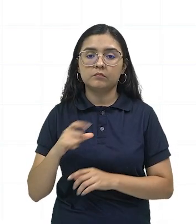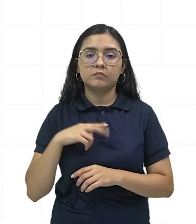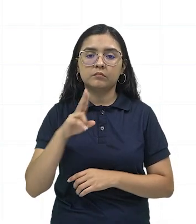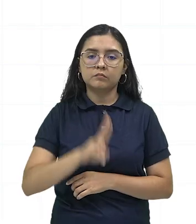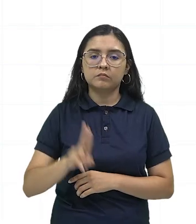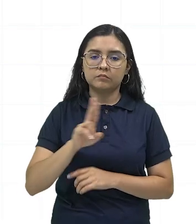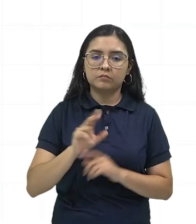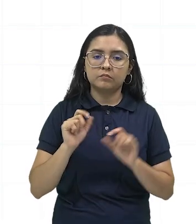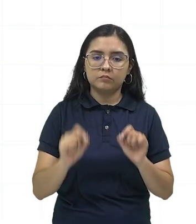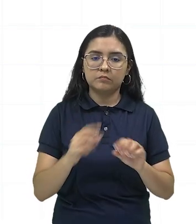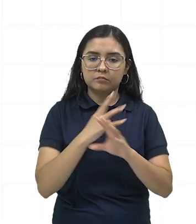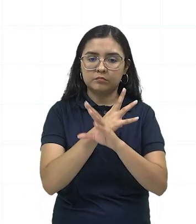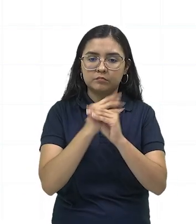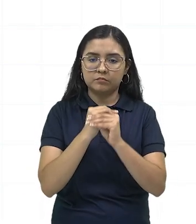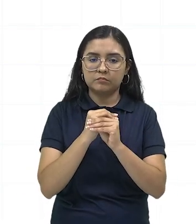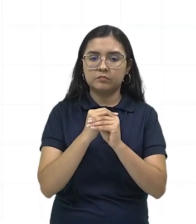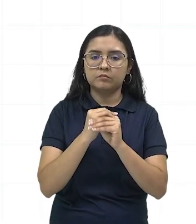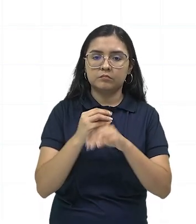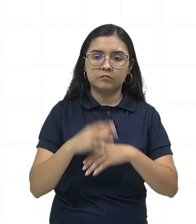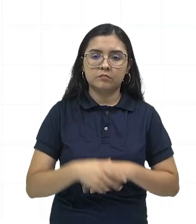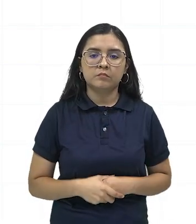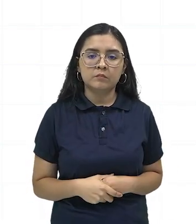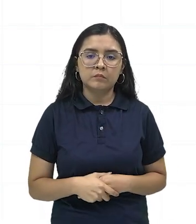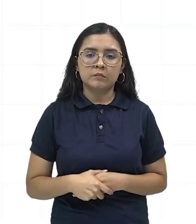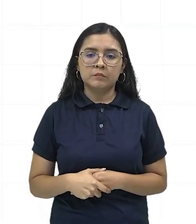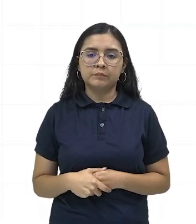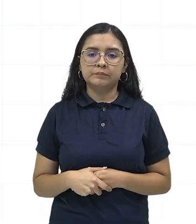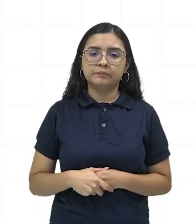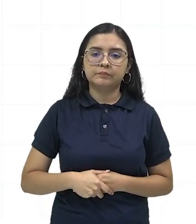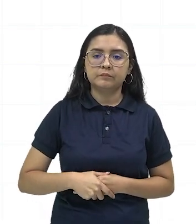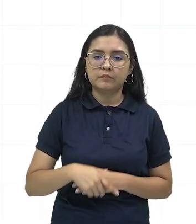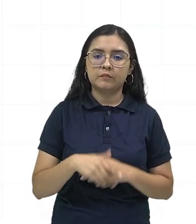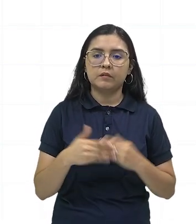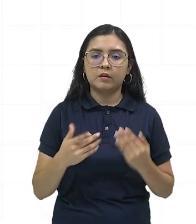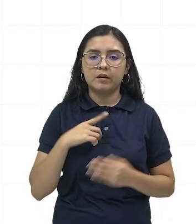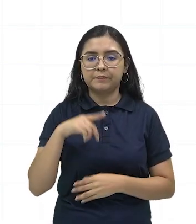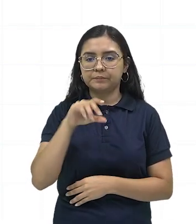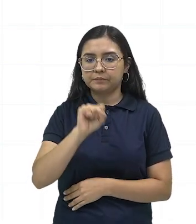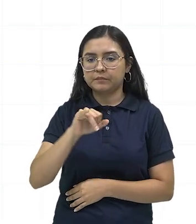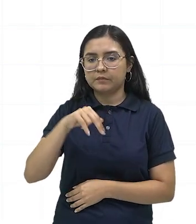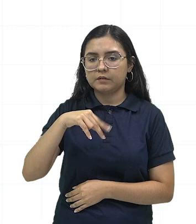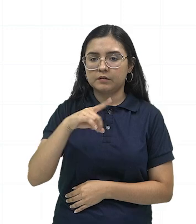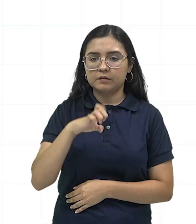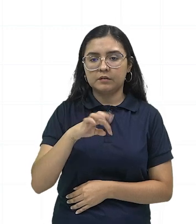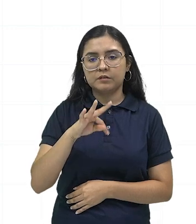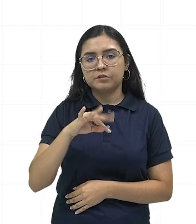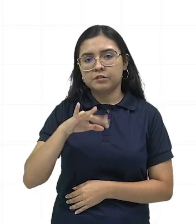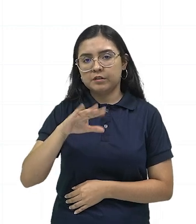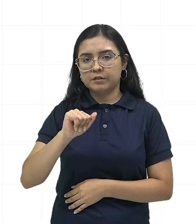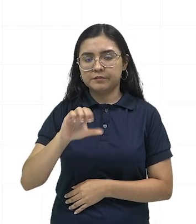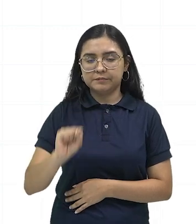a conjunção. As sindéticas são as que são separadas geralmente por vírgulas, tá? Olha lá,